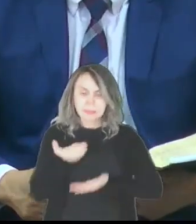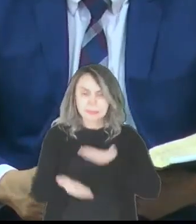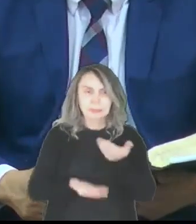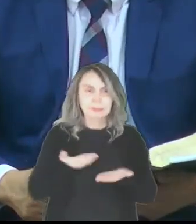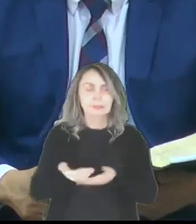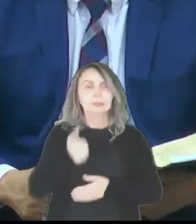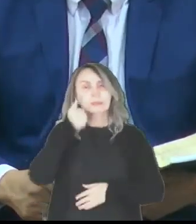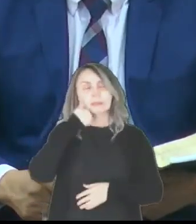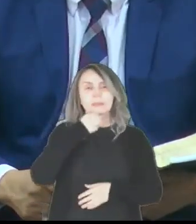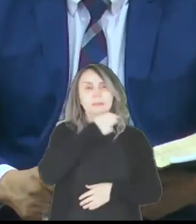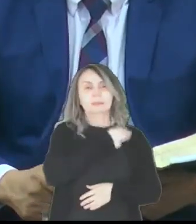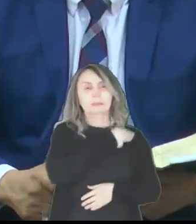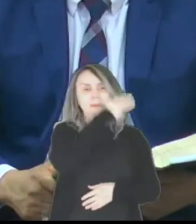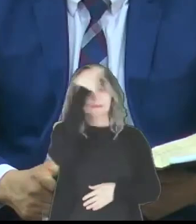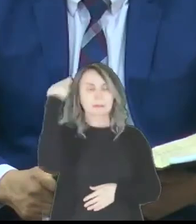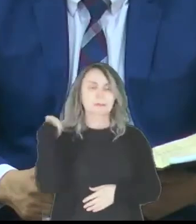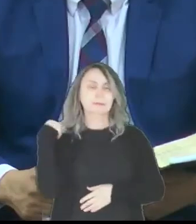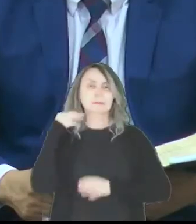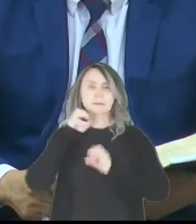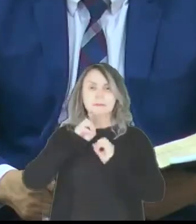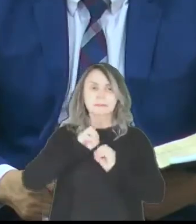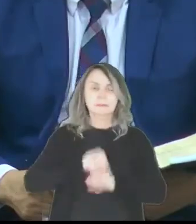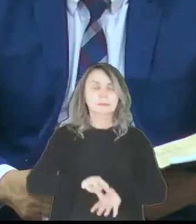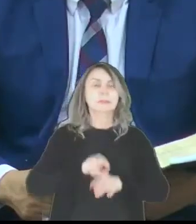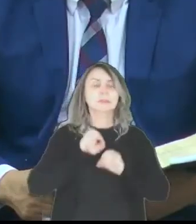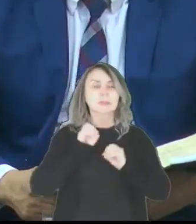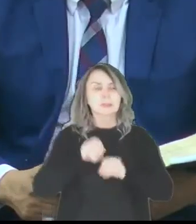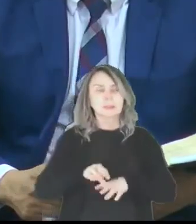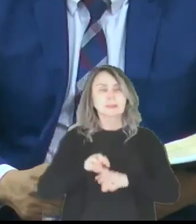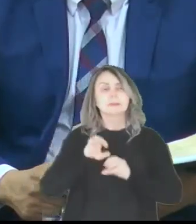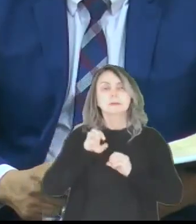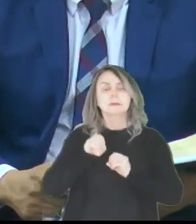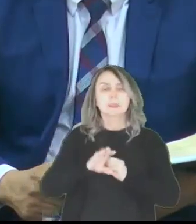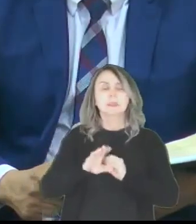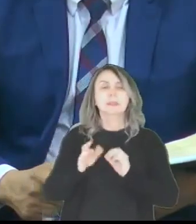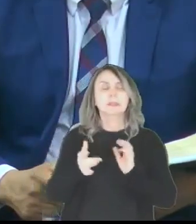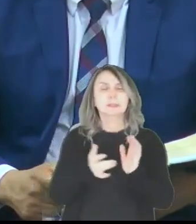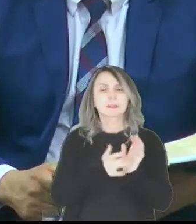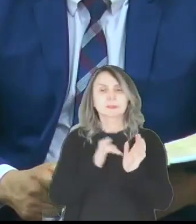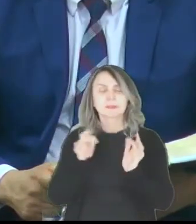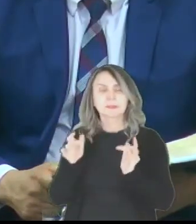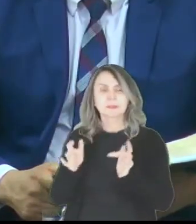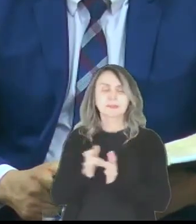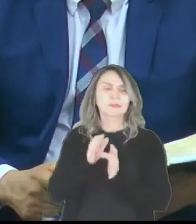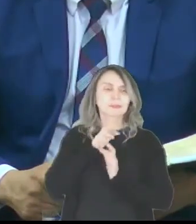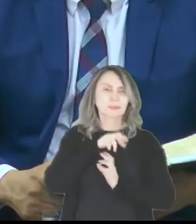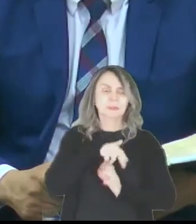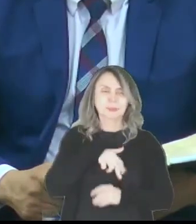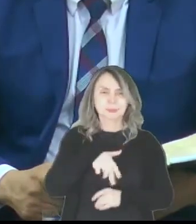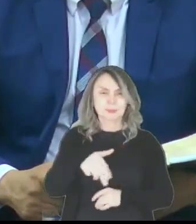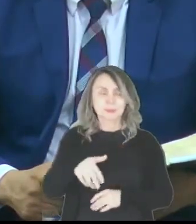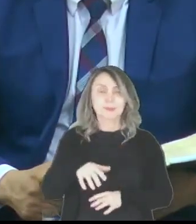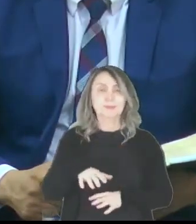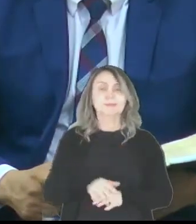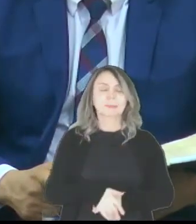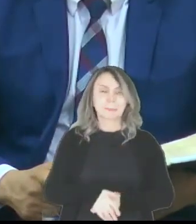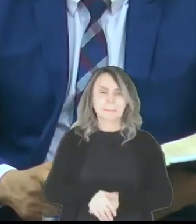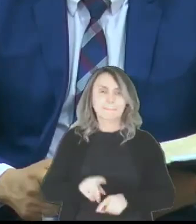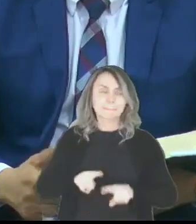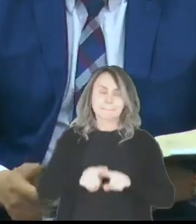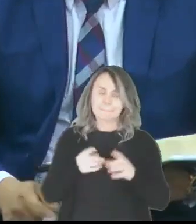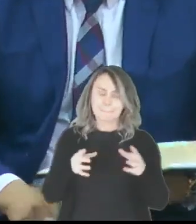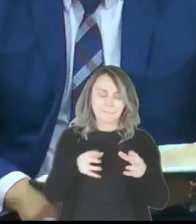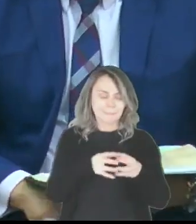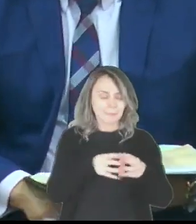teve que ensinar Jesus a falar, teve que ensinar Jesus a andar. Isso para os ateus, para os incrédulos é